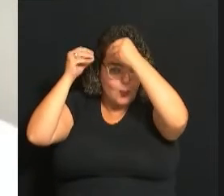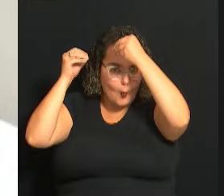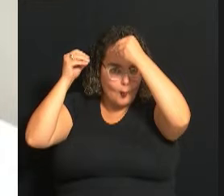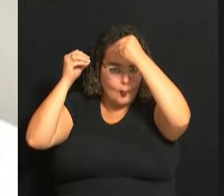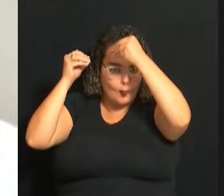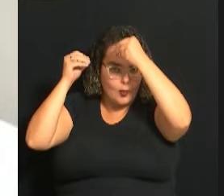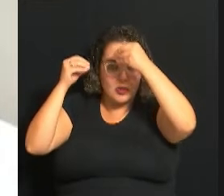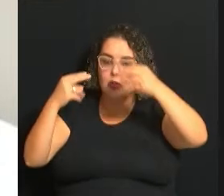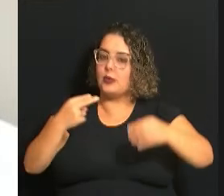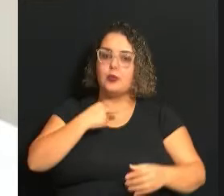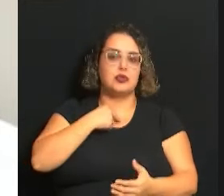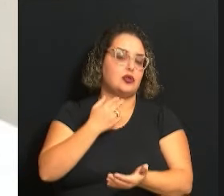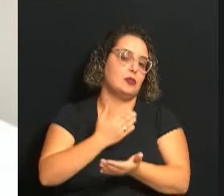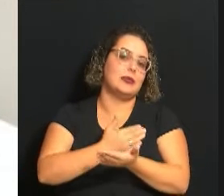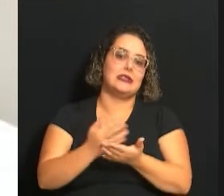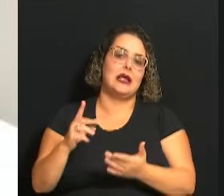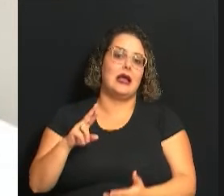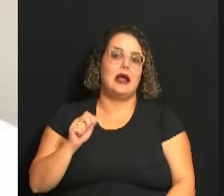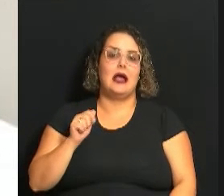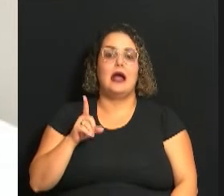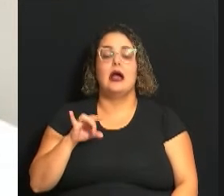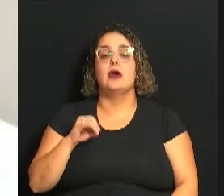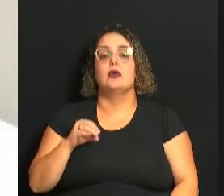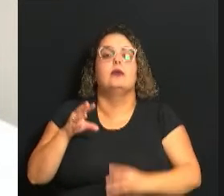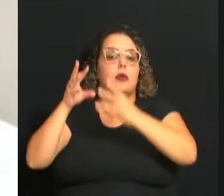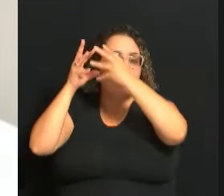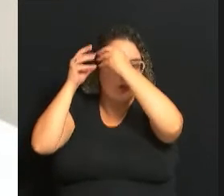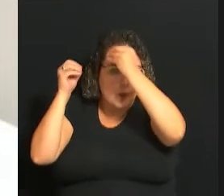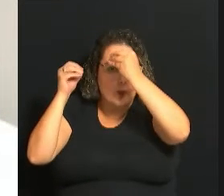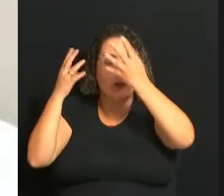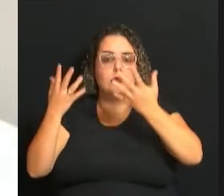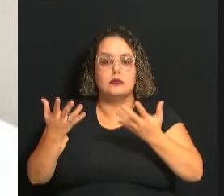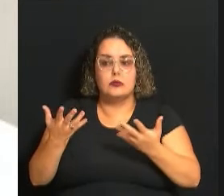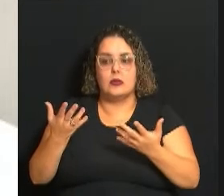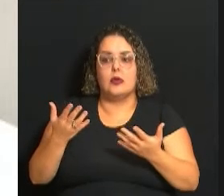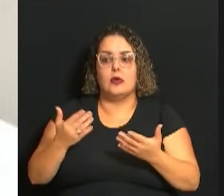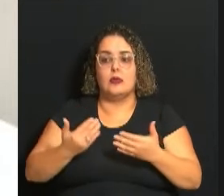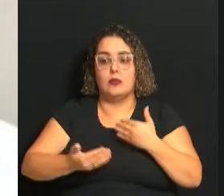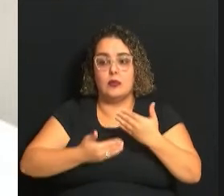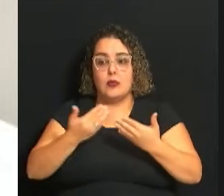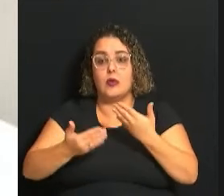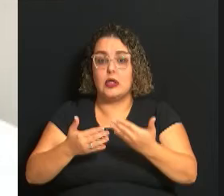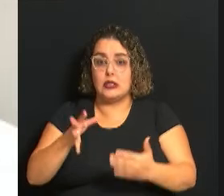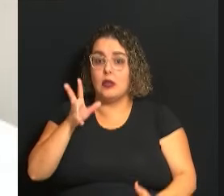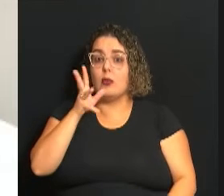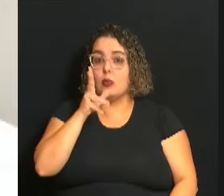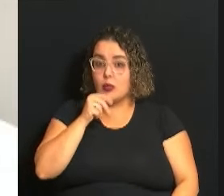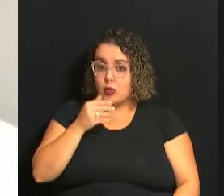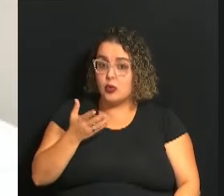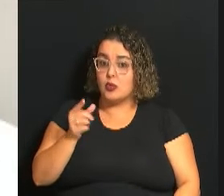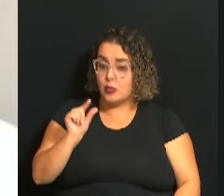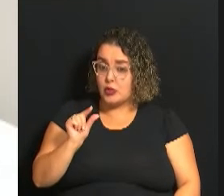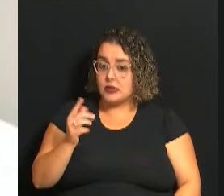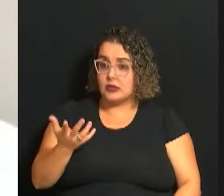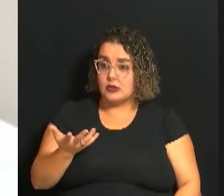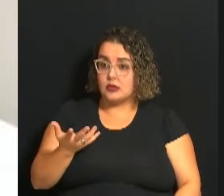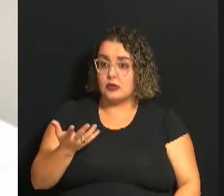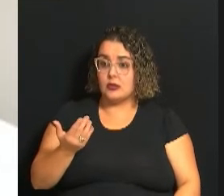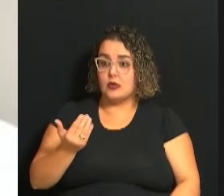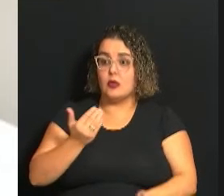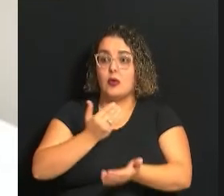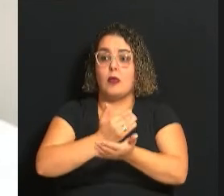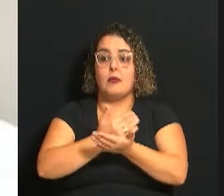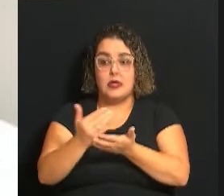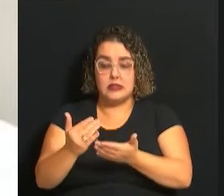iniciar a radioterapia. Quando eles cicatrizaram, finalmente, porque foi um processo um pouquinho longo, eu iniciei a